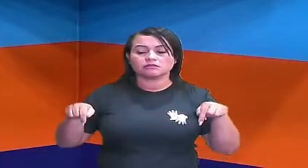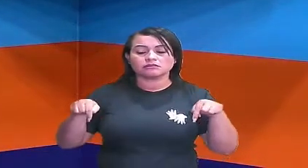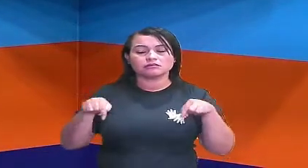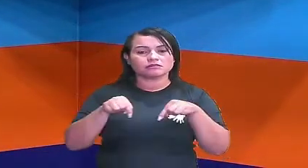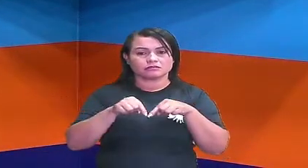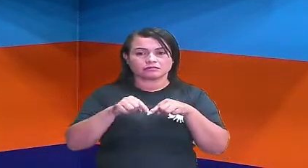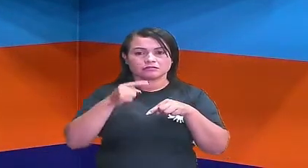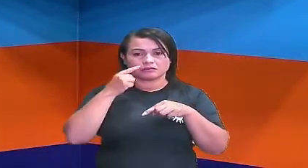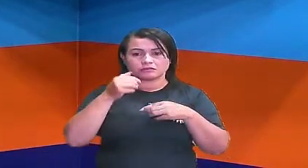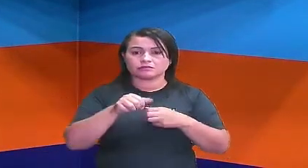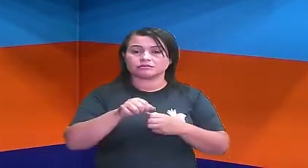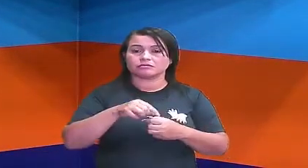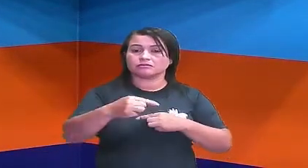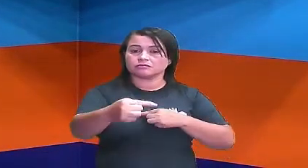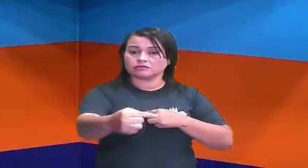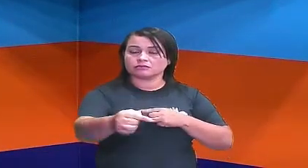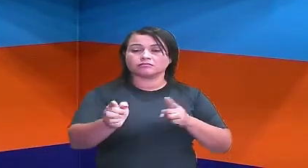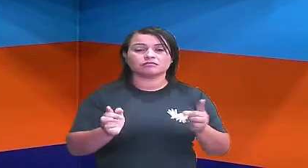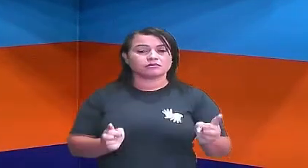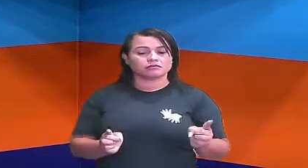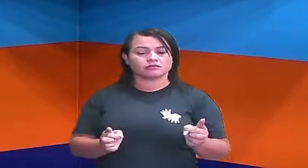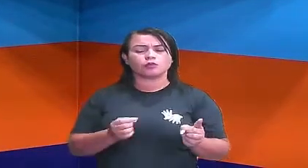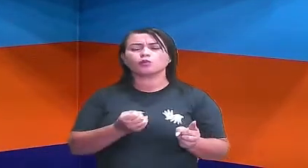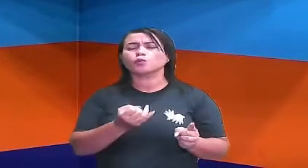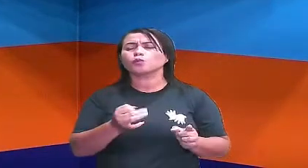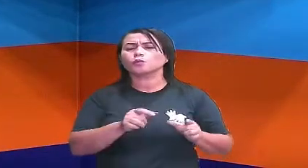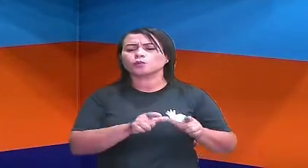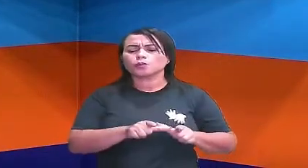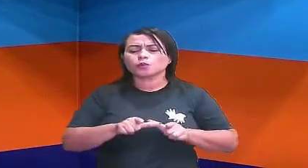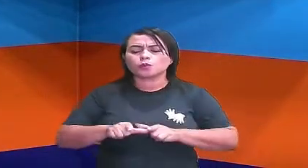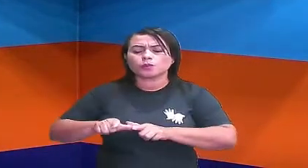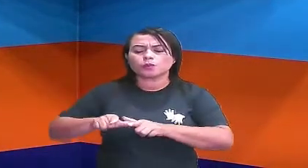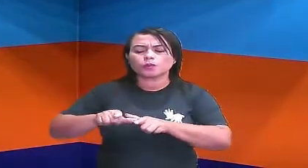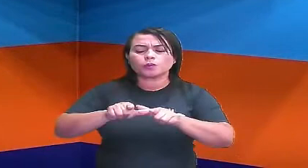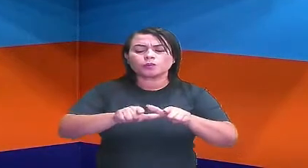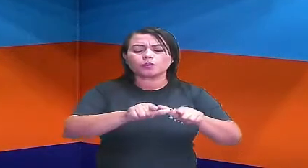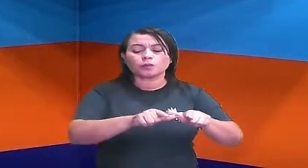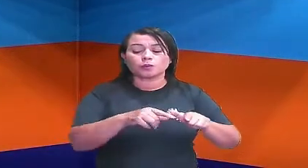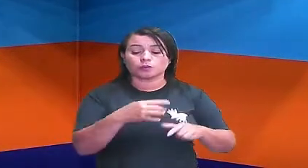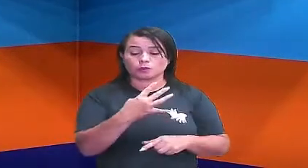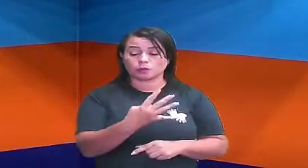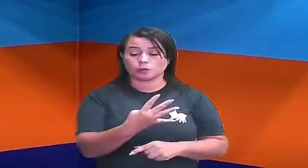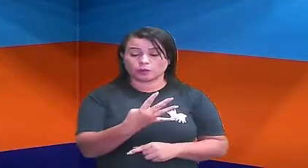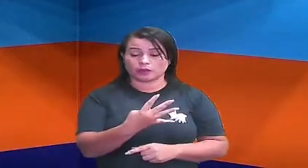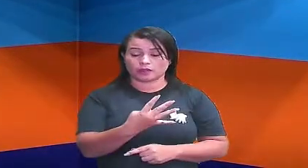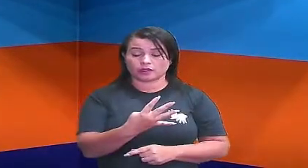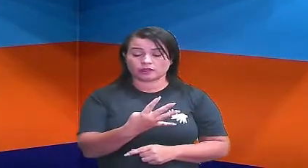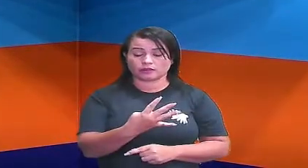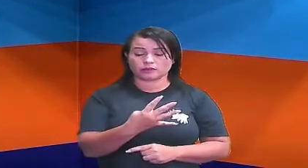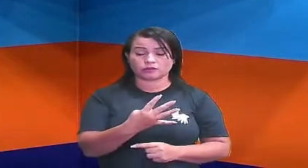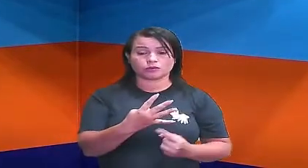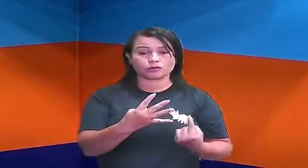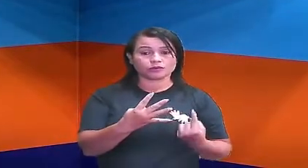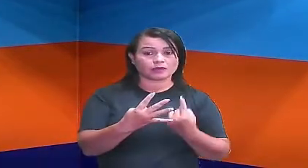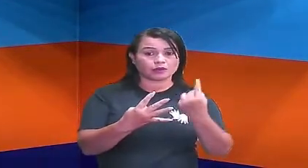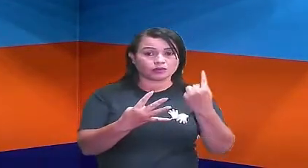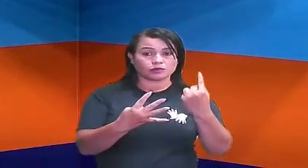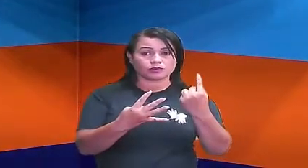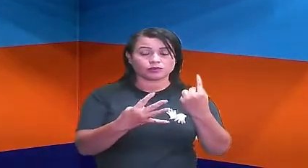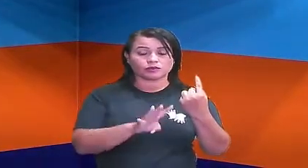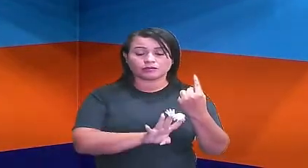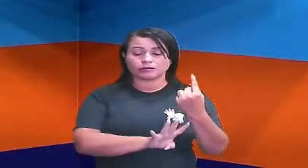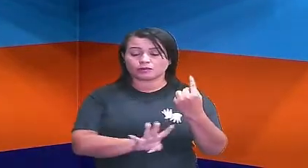e altura. Quantos quadradinhos eu tenho aqui na altura? 4. Quantos eu tenho aqui no comprimento?